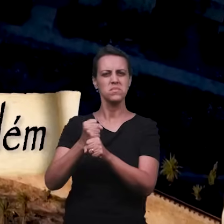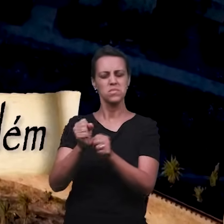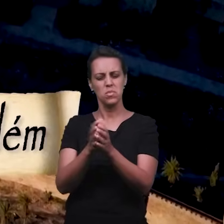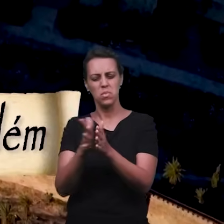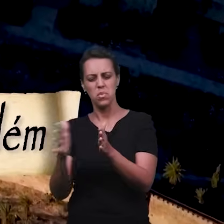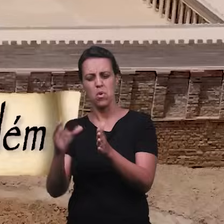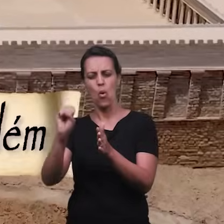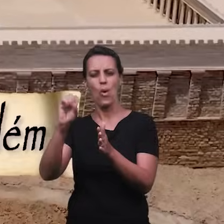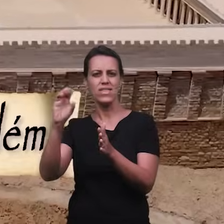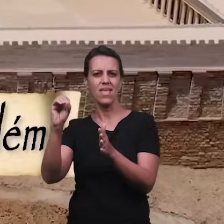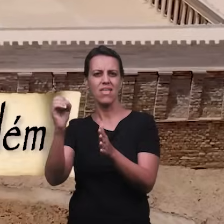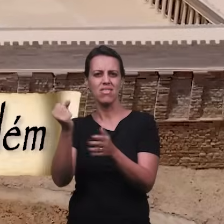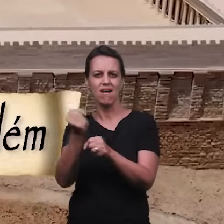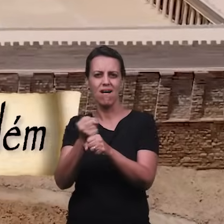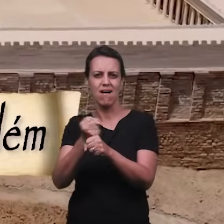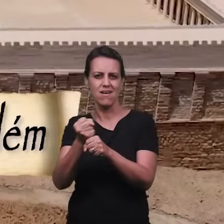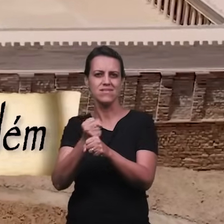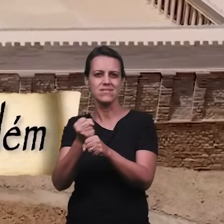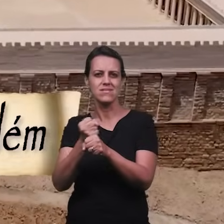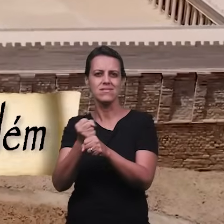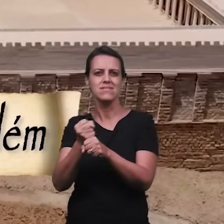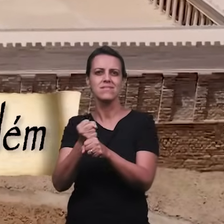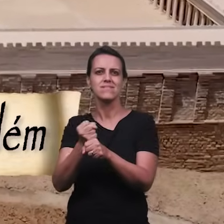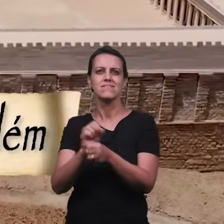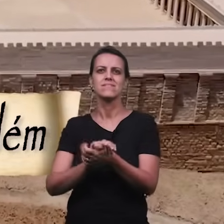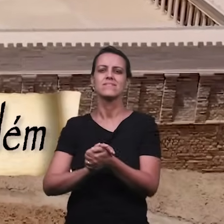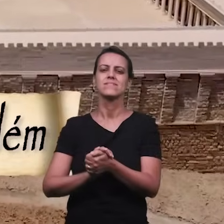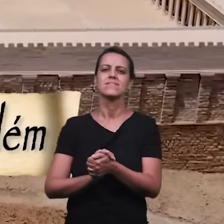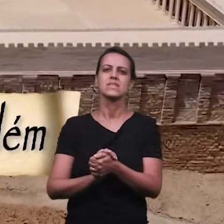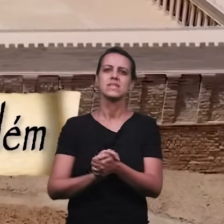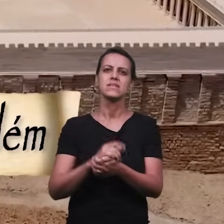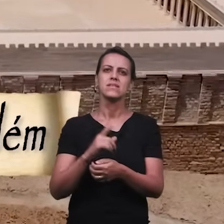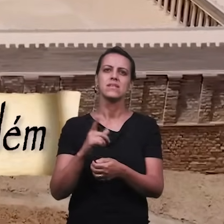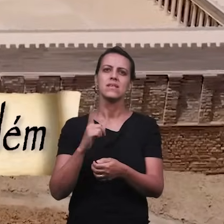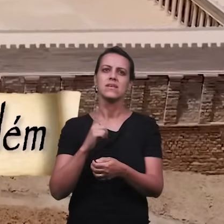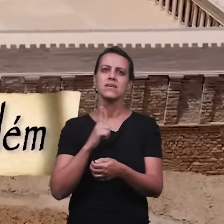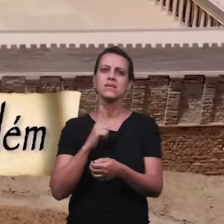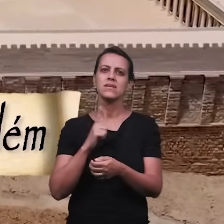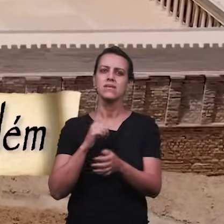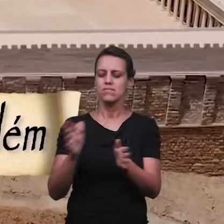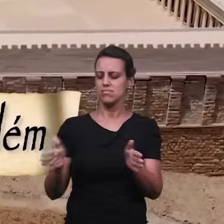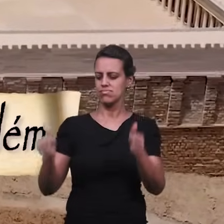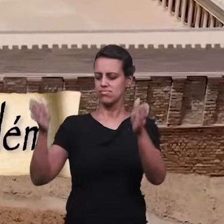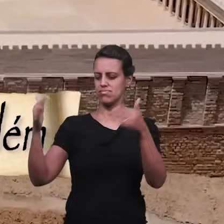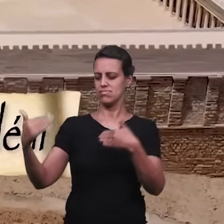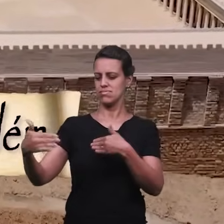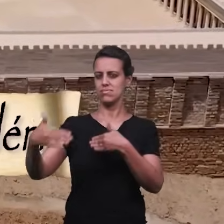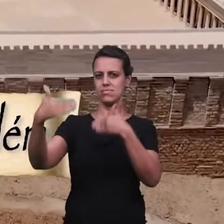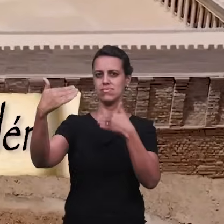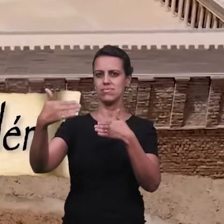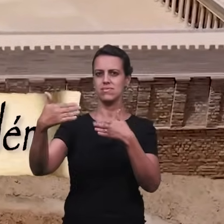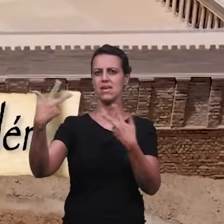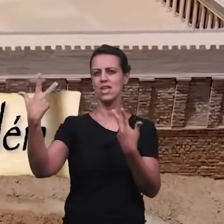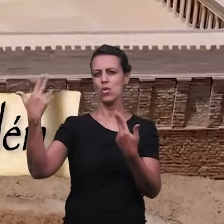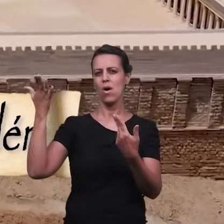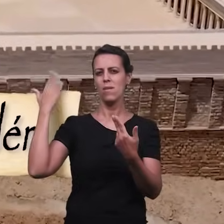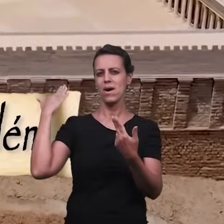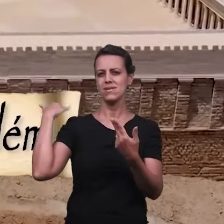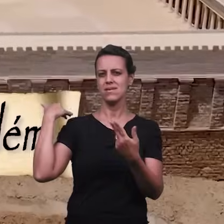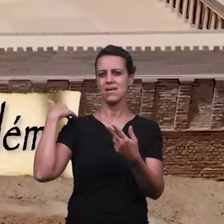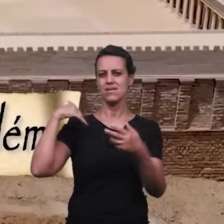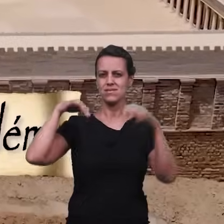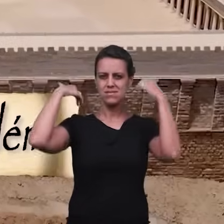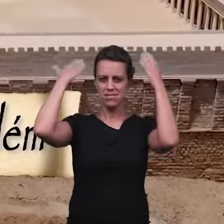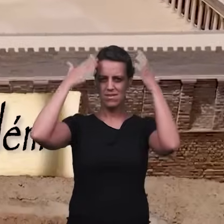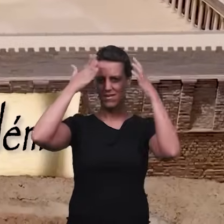Suas fronteiras voltaram a ser praticamente as mesmas dos tempos do rei Salomão.